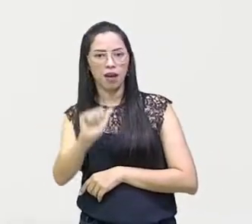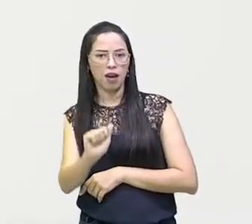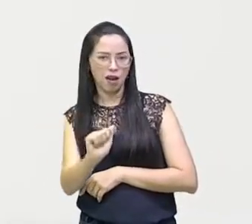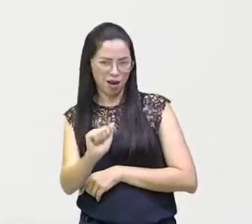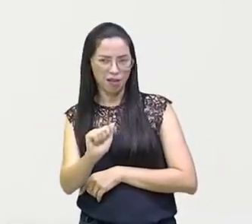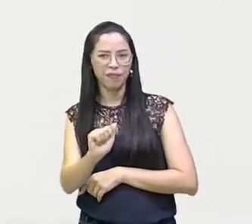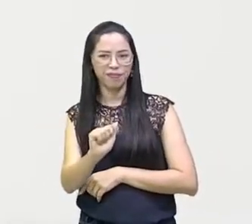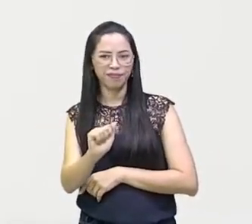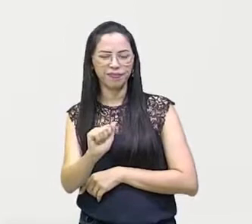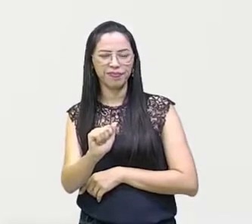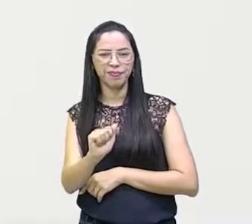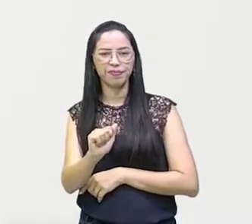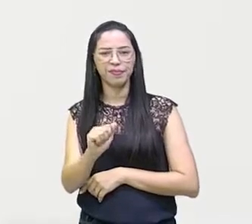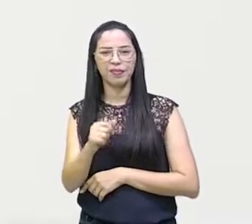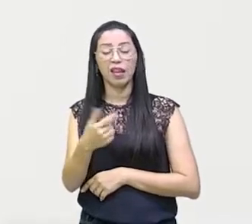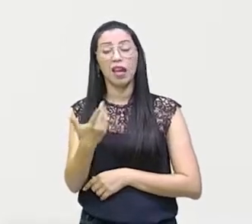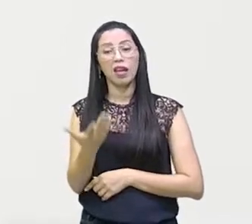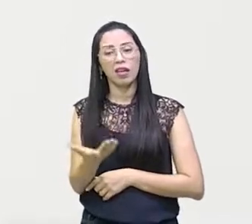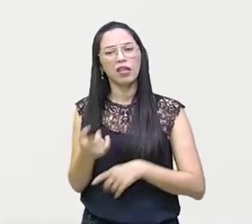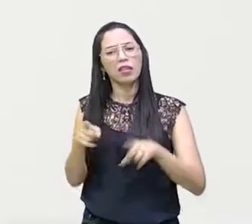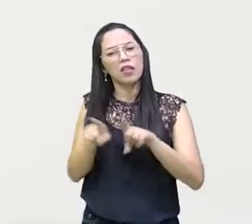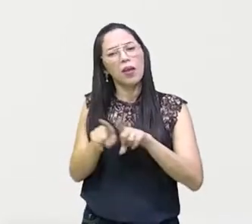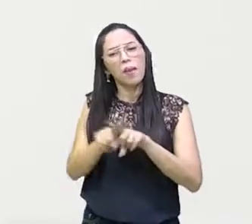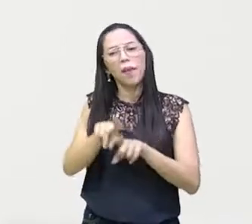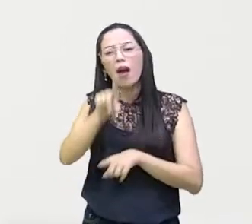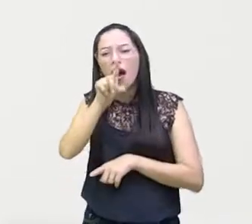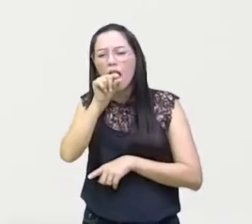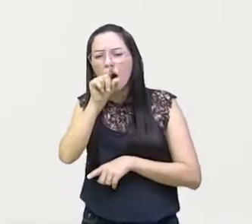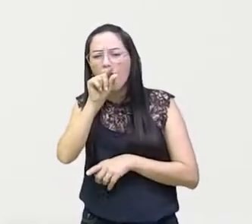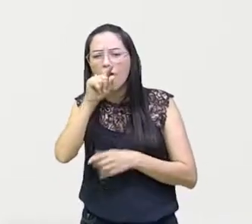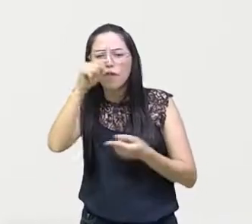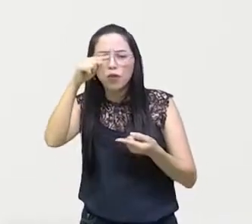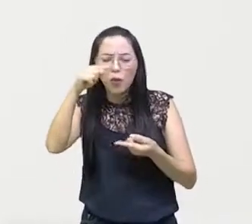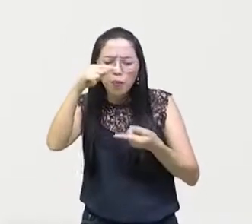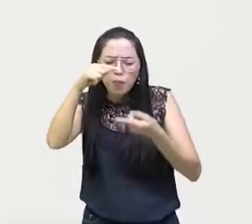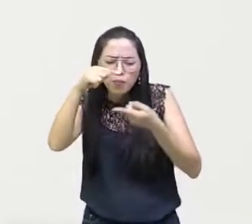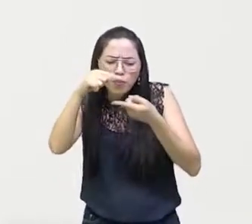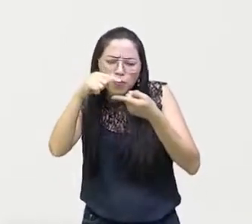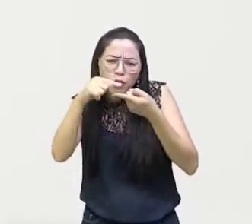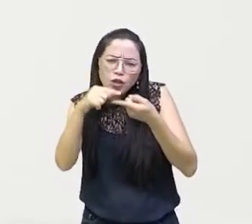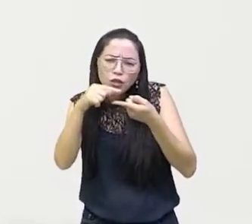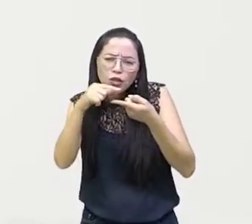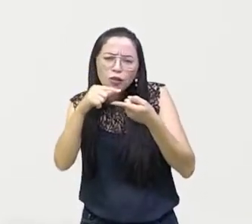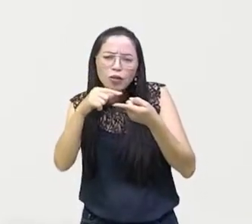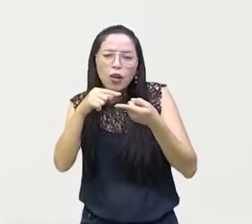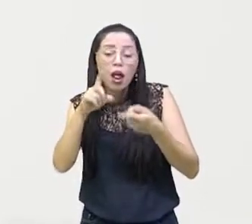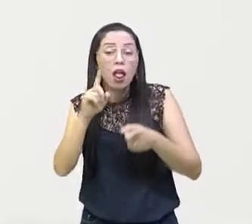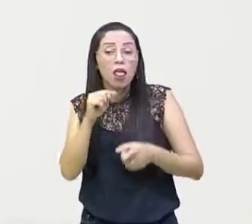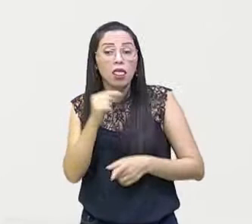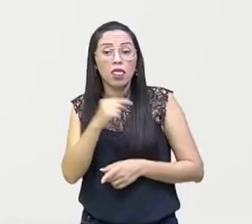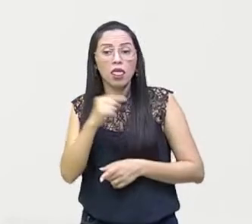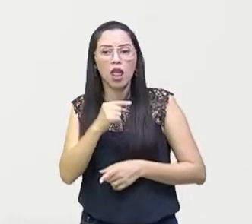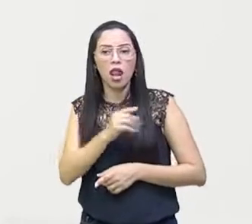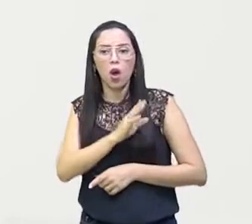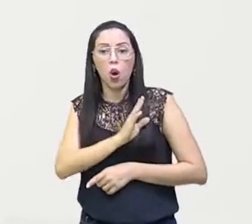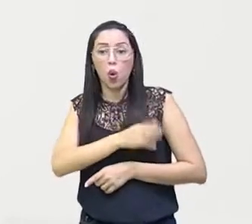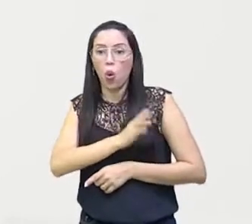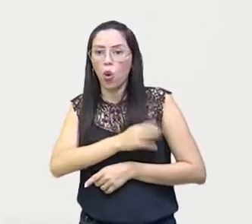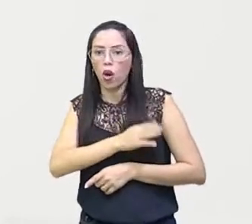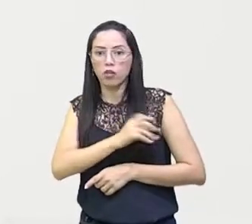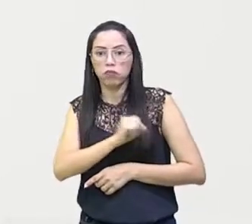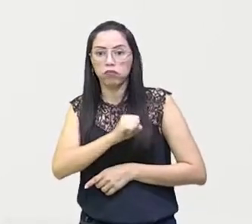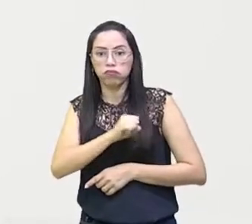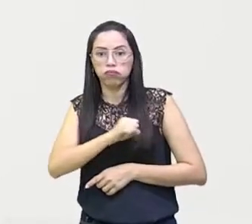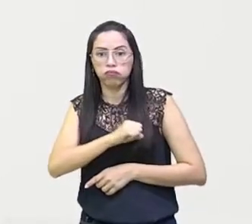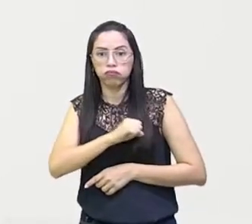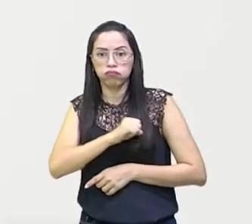veloz, até porque o tamanho da maioria das aves é pequeno, porque a circulação dela é bem mais rápida e o coração dela bate também muito mais rápido